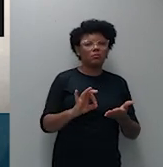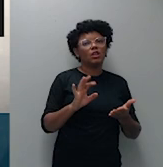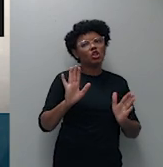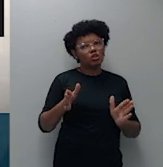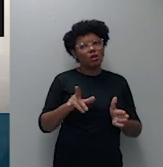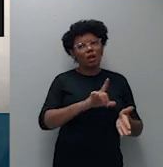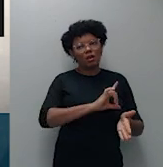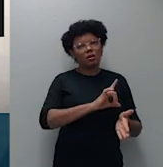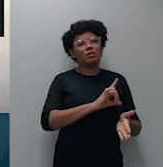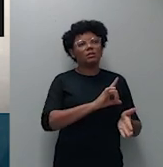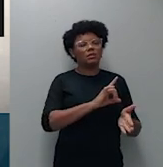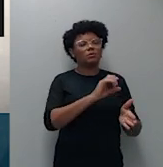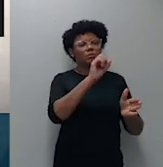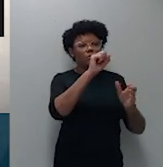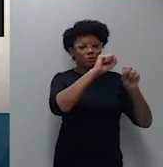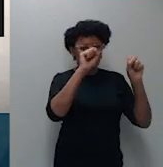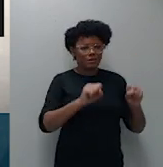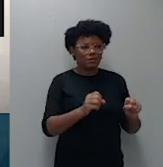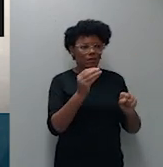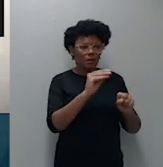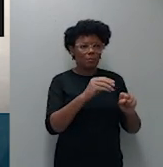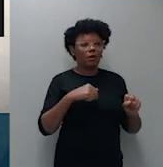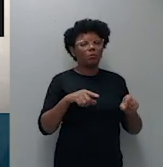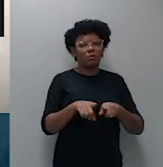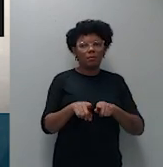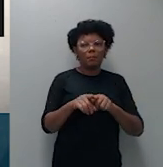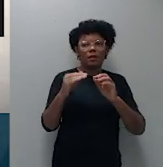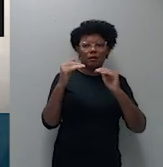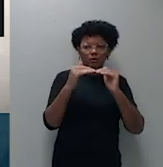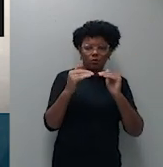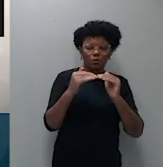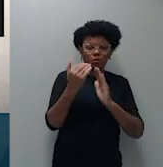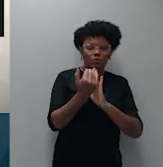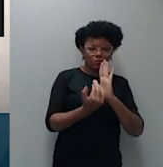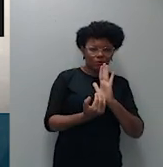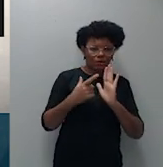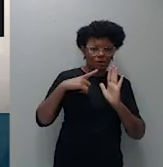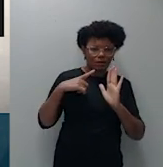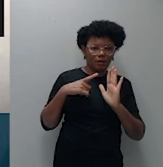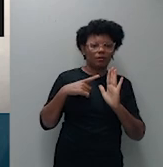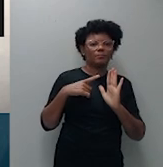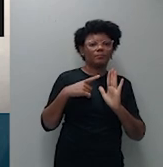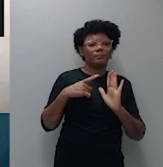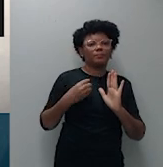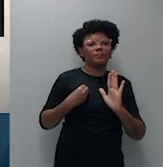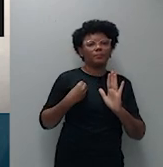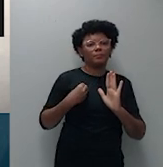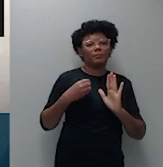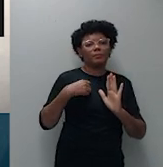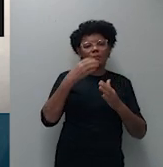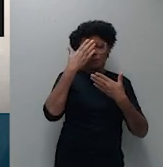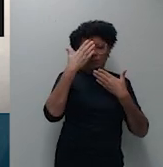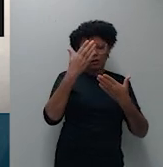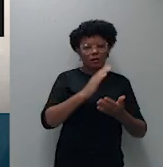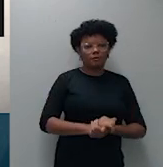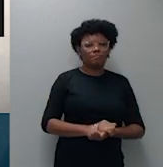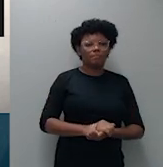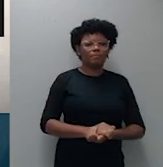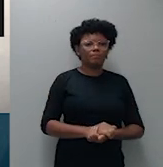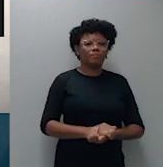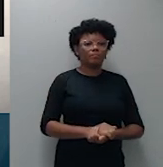além daqueles que já constam no sistema e estou de acordo com os processos que constituem listas para presidente